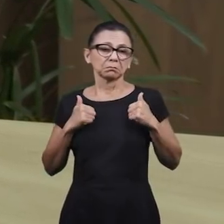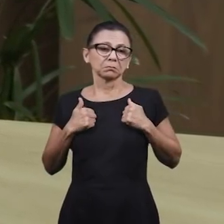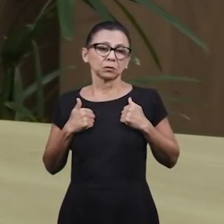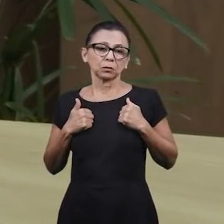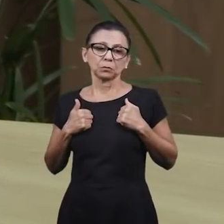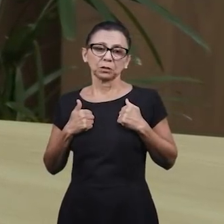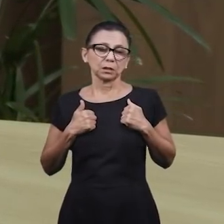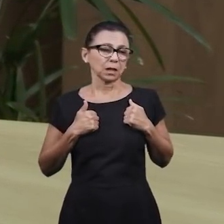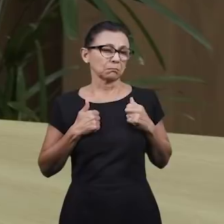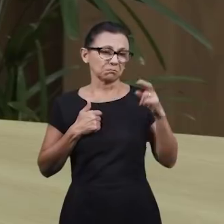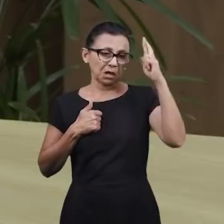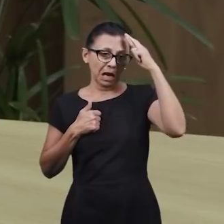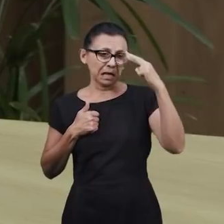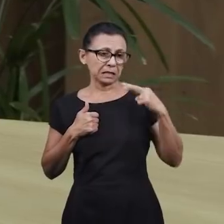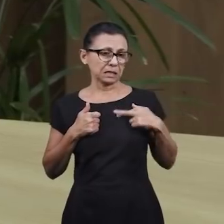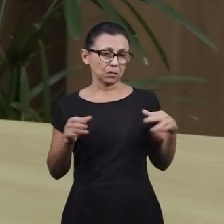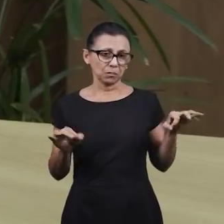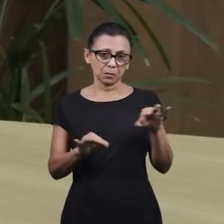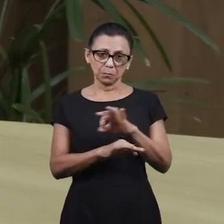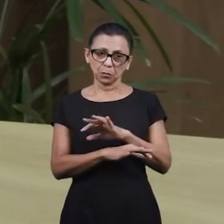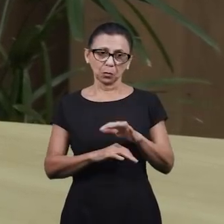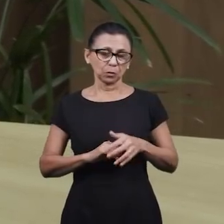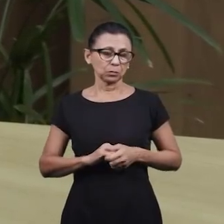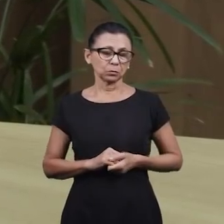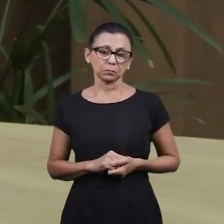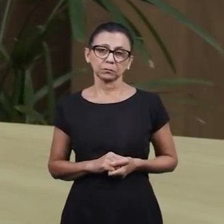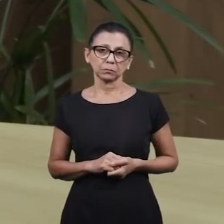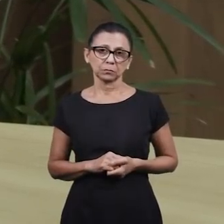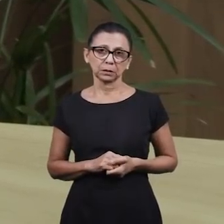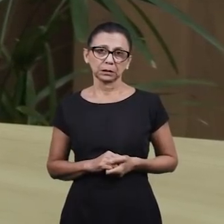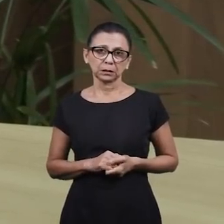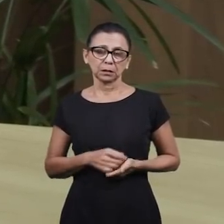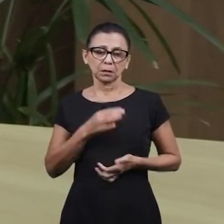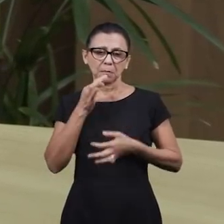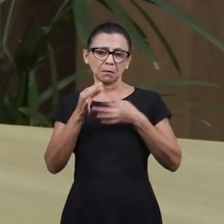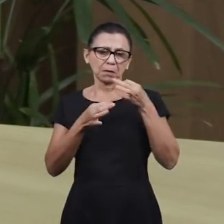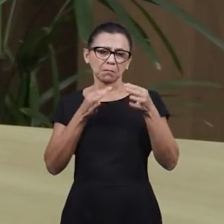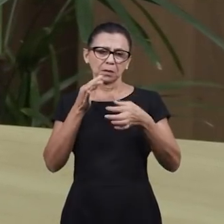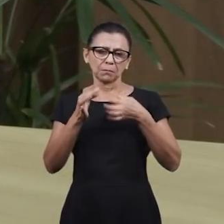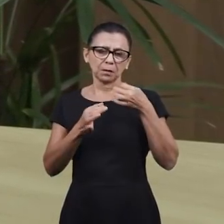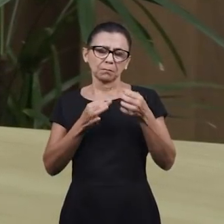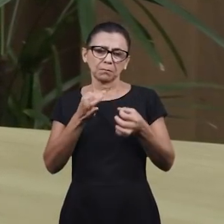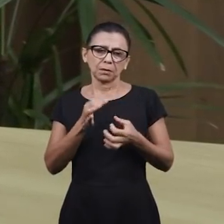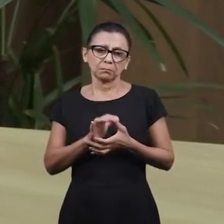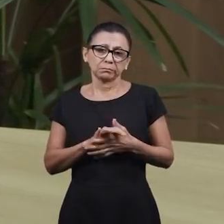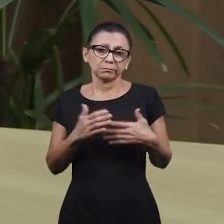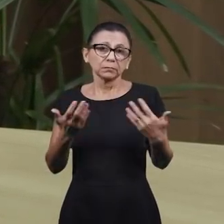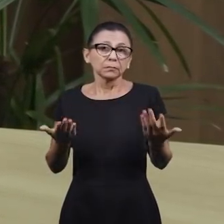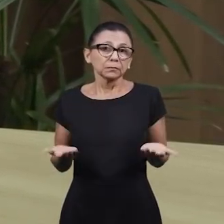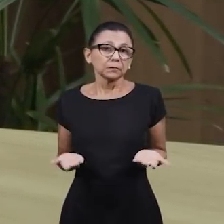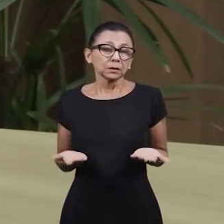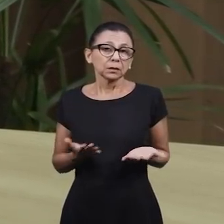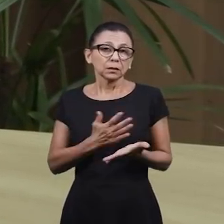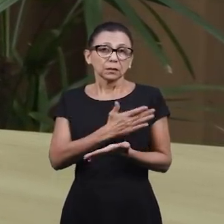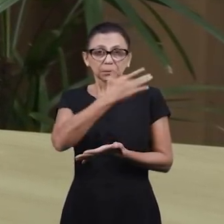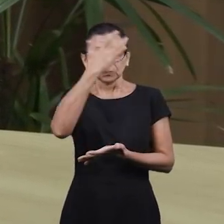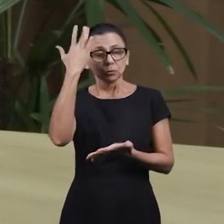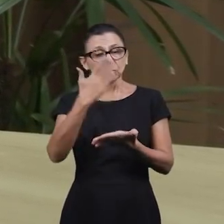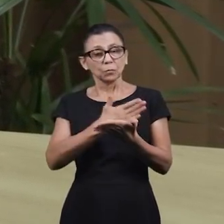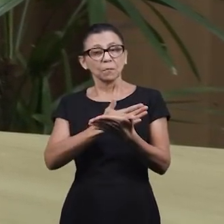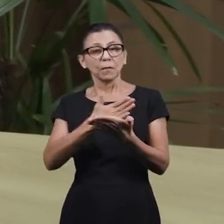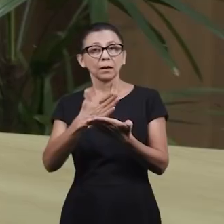acomodados dentro da razão, ou a razão permite acomodar qualquer tipo de argumento, vamos dizer assim, então a Bíblia passa a ser